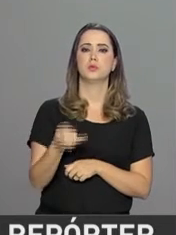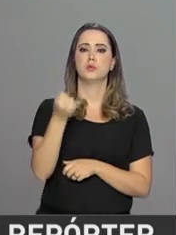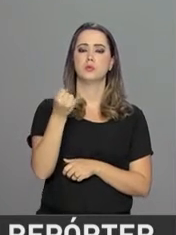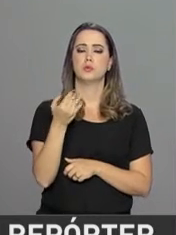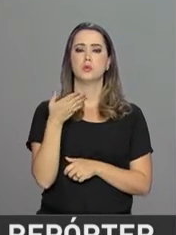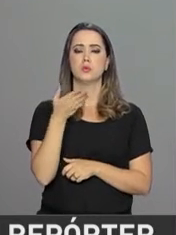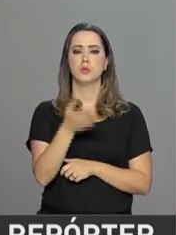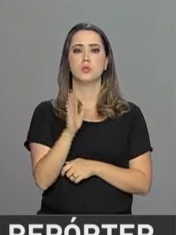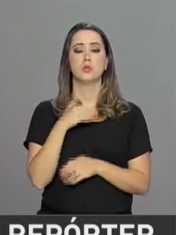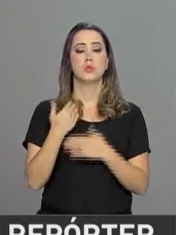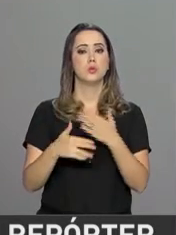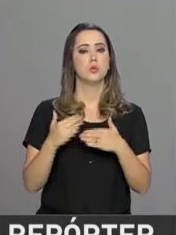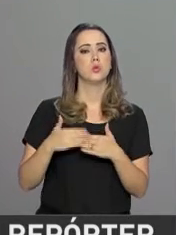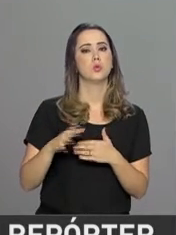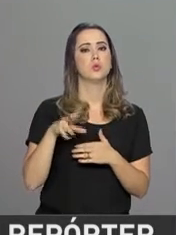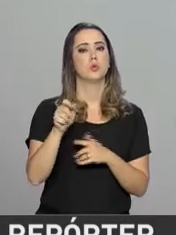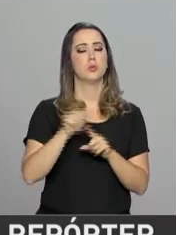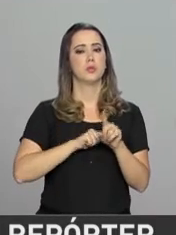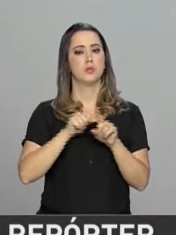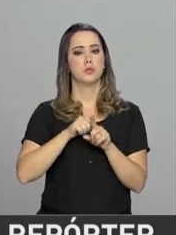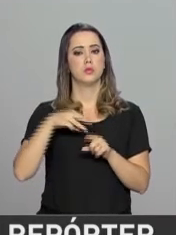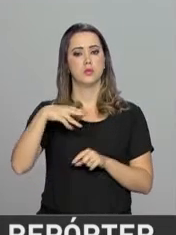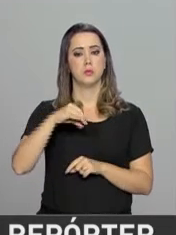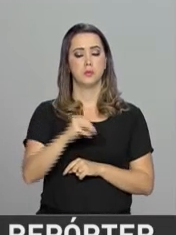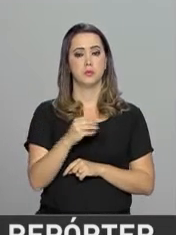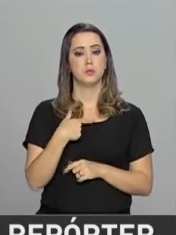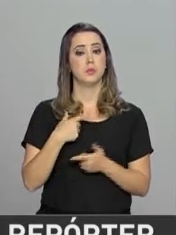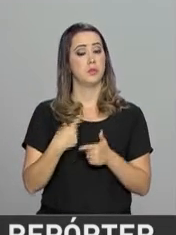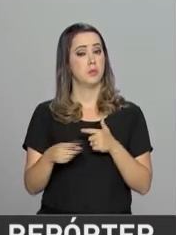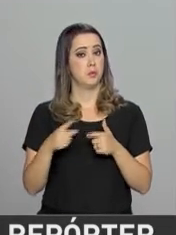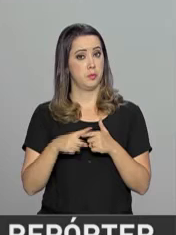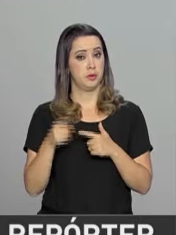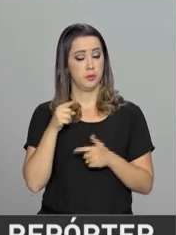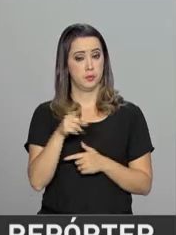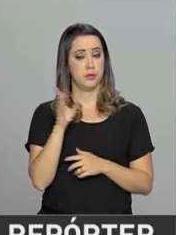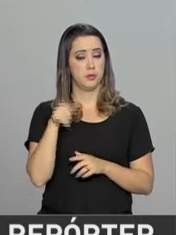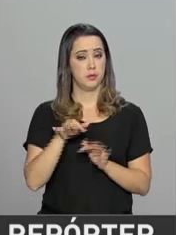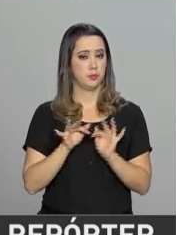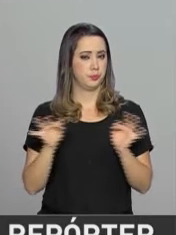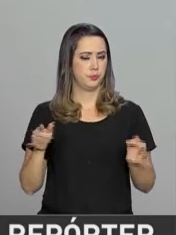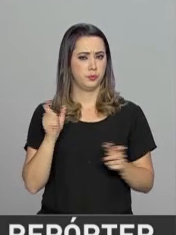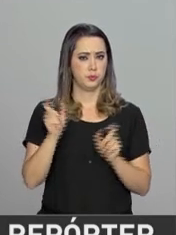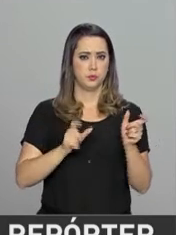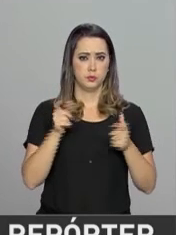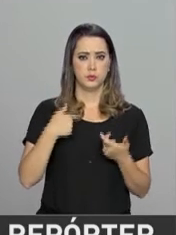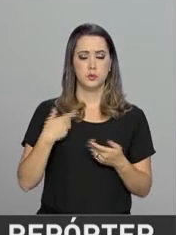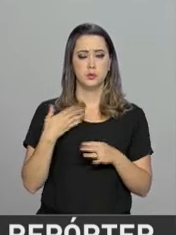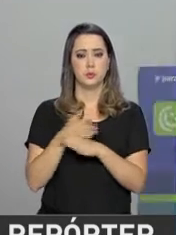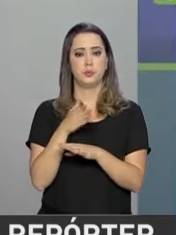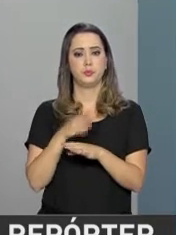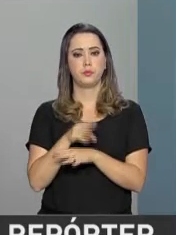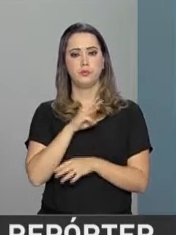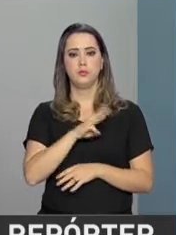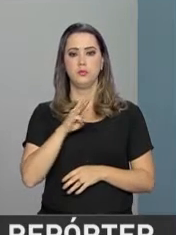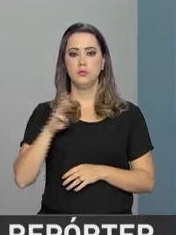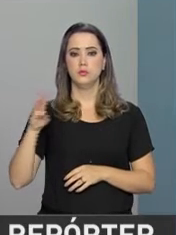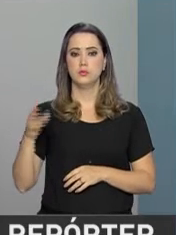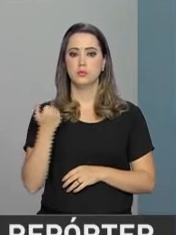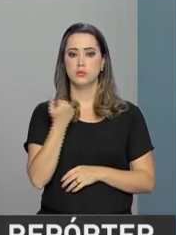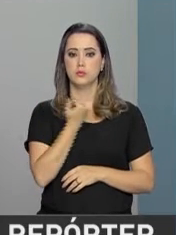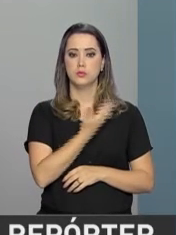oportunidade durante todo o mês de maio para solucionar a questão é muito simples o cliente deve acessar a plataforma